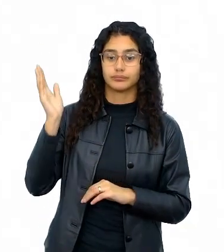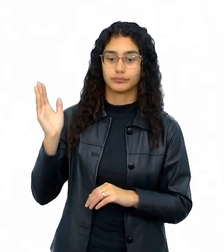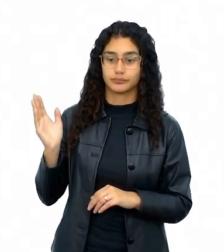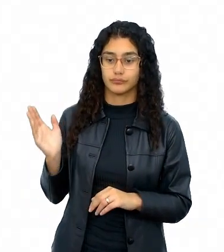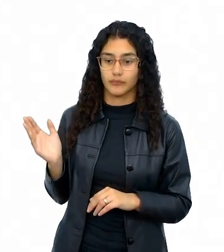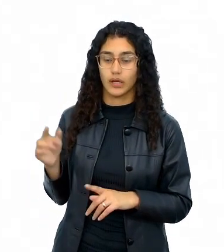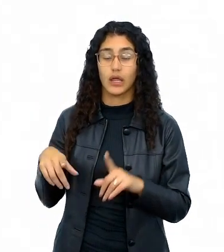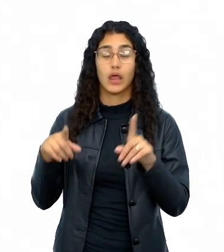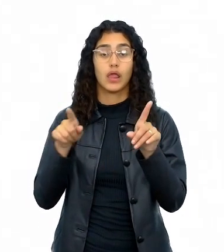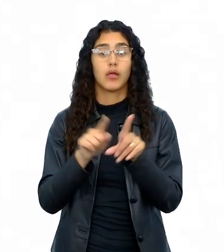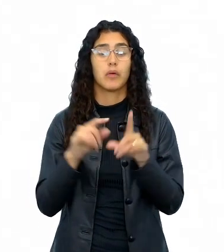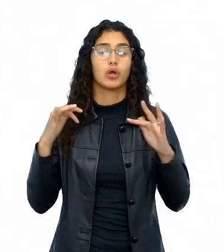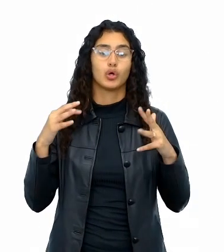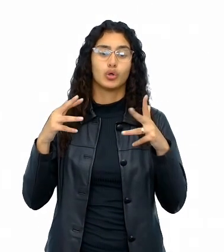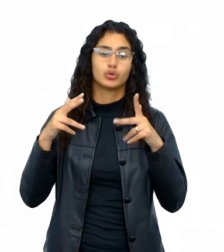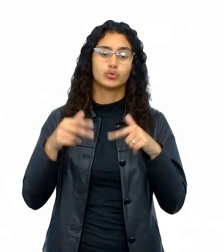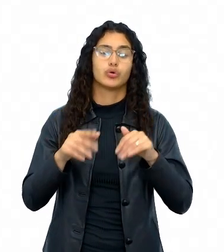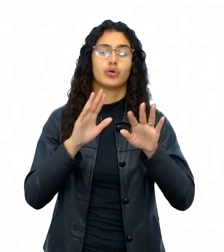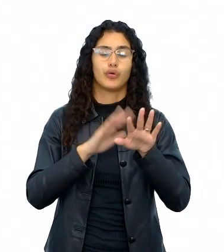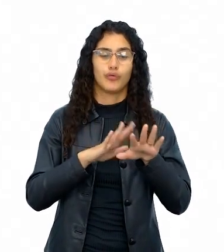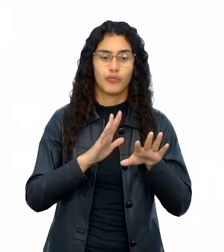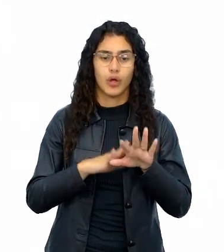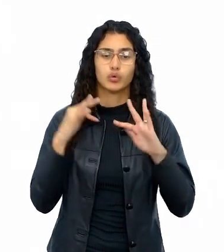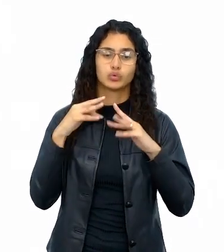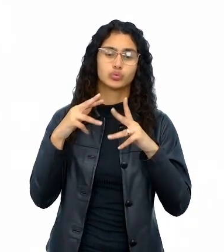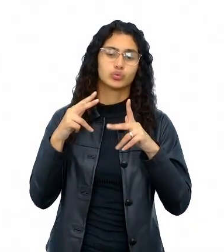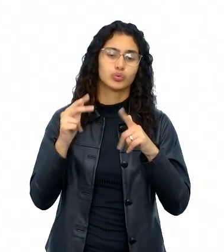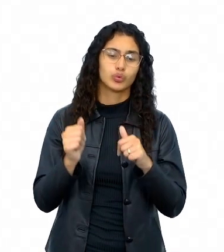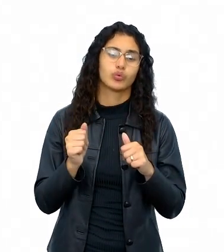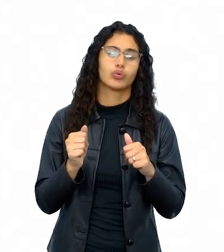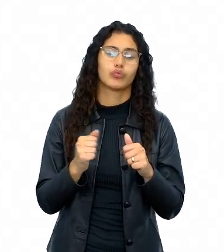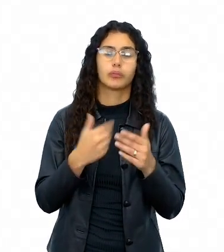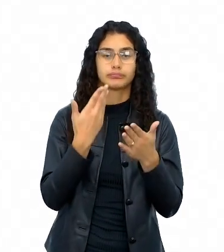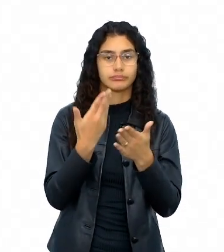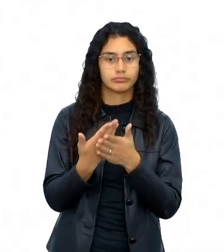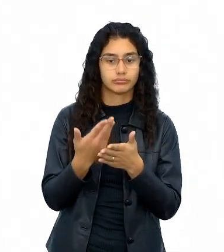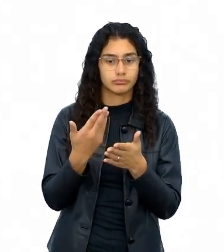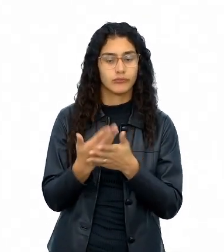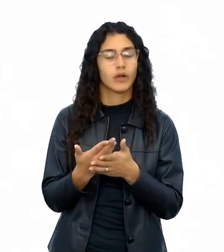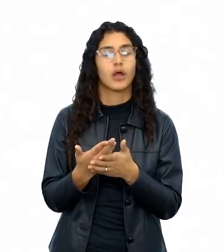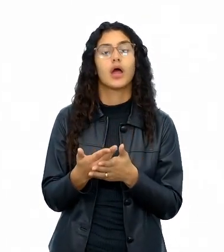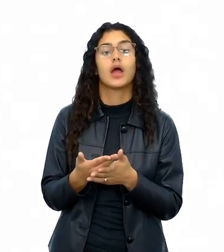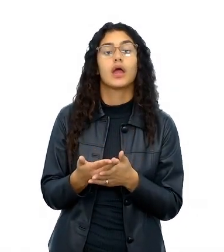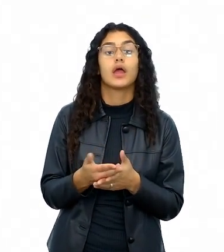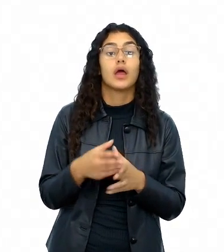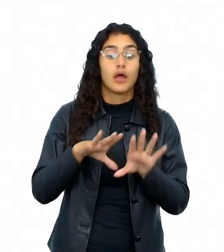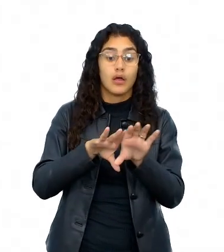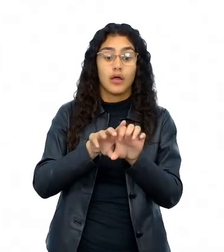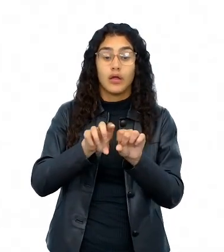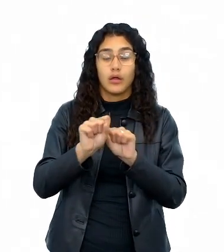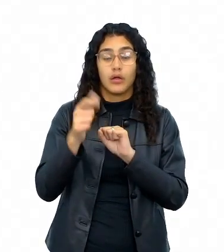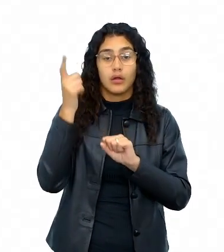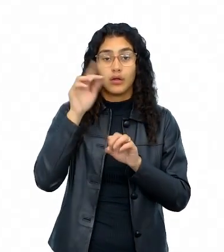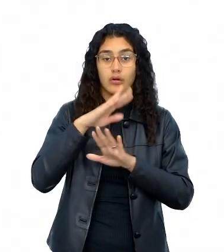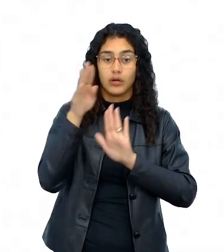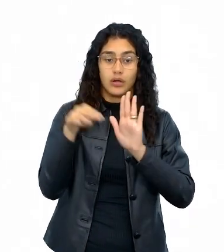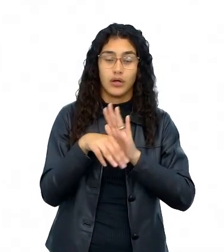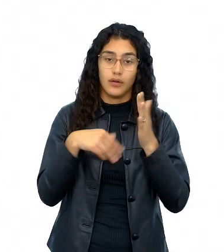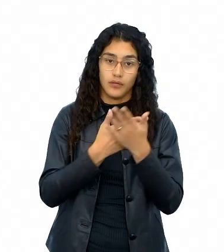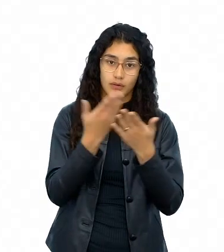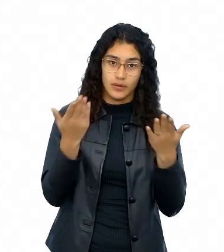gente? Que tudo isso, gente, foi estudado para que essa formação chegasse até